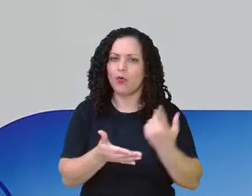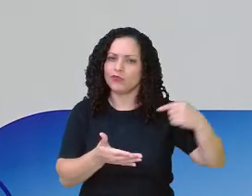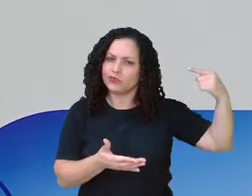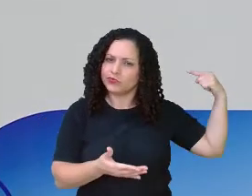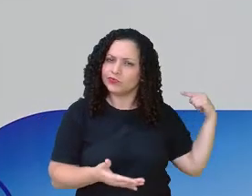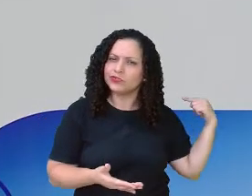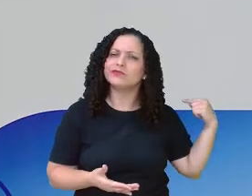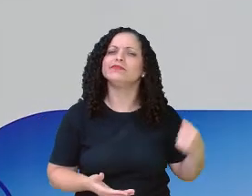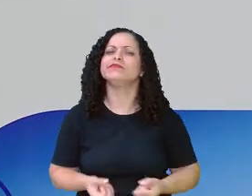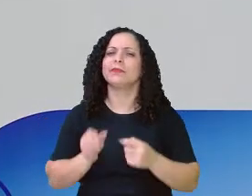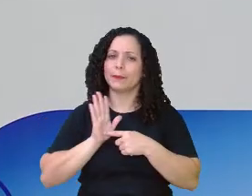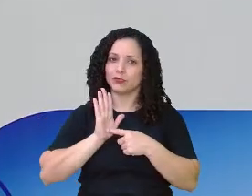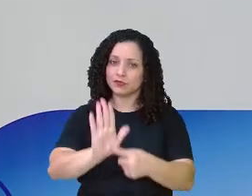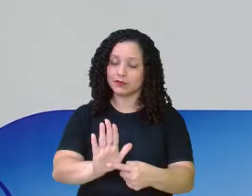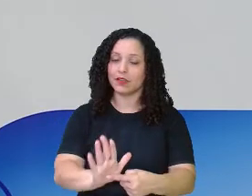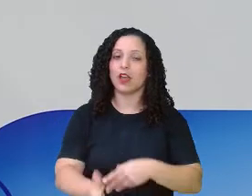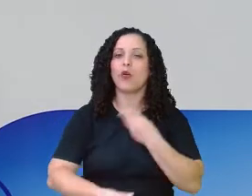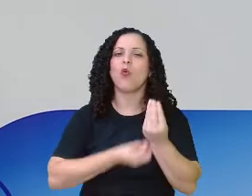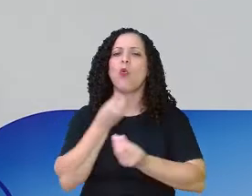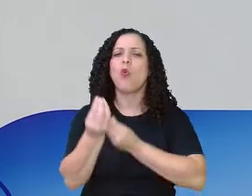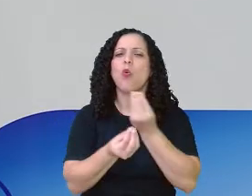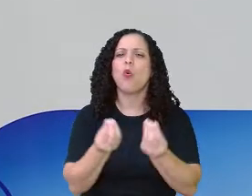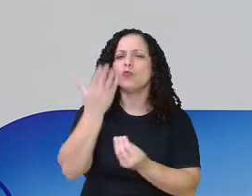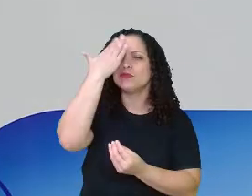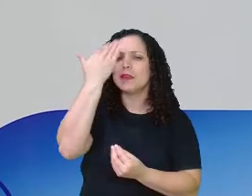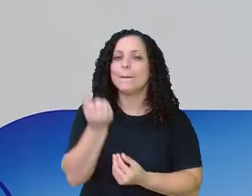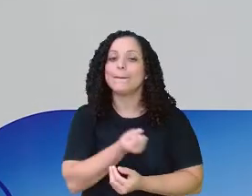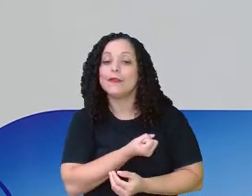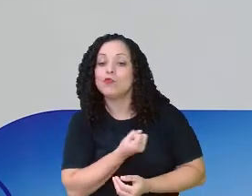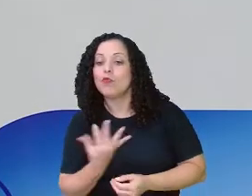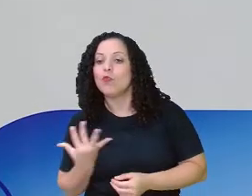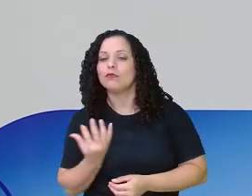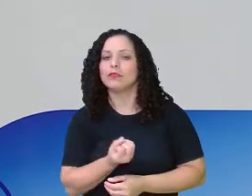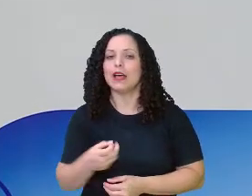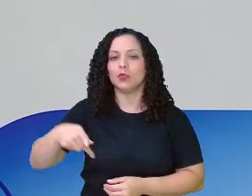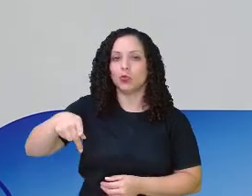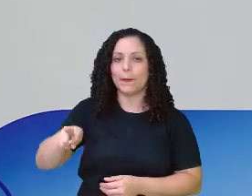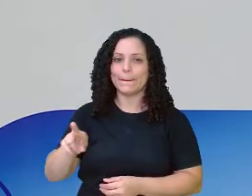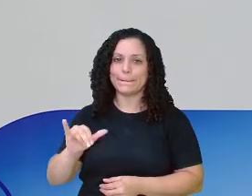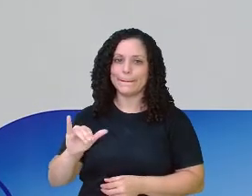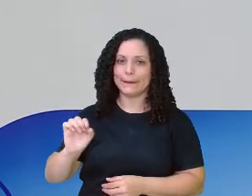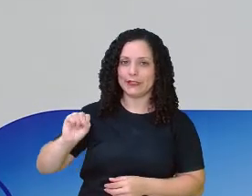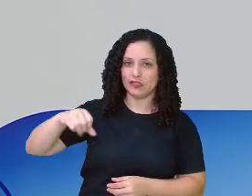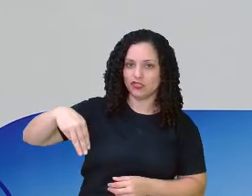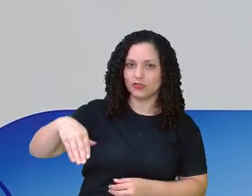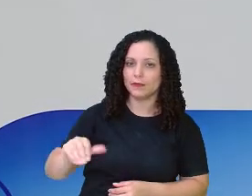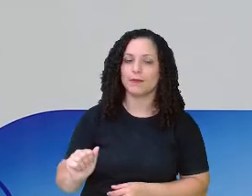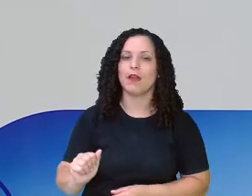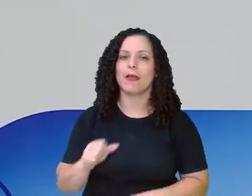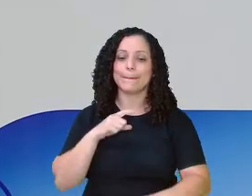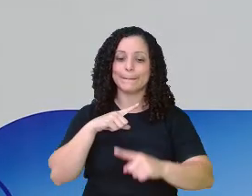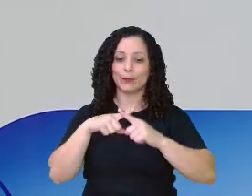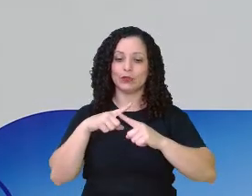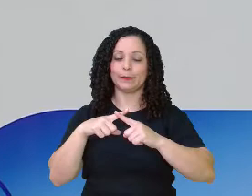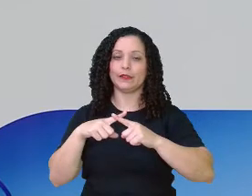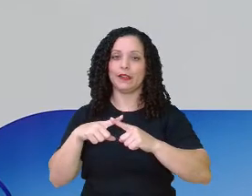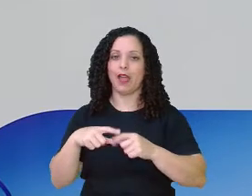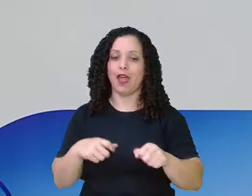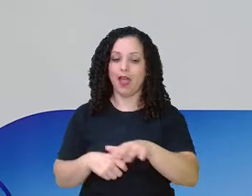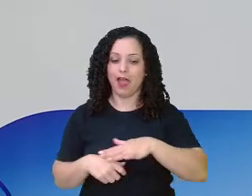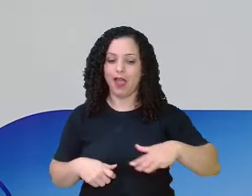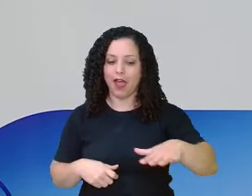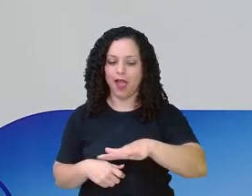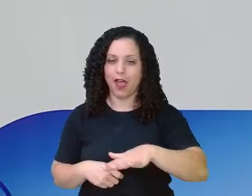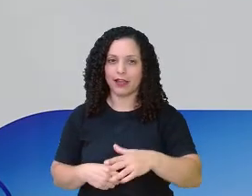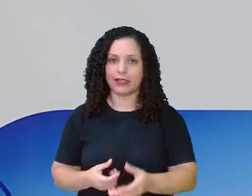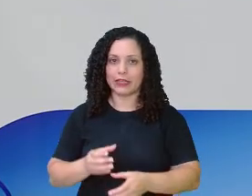saber quem é o volume de um prisma, e a gente viu que o volume de um prisma nada mais é do que multiplicar a área de uma base. A gente já teve